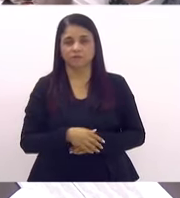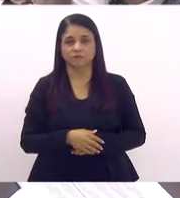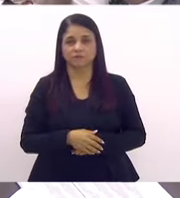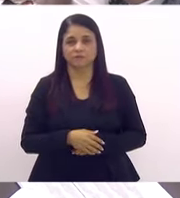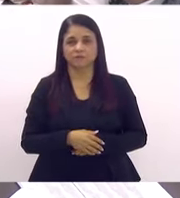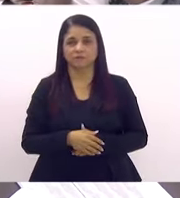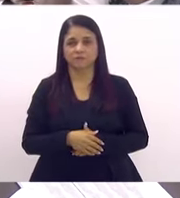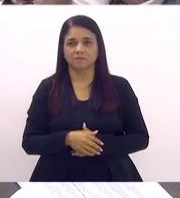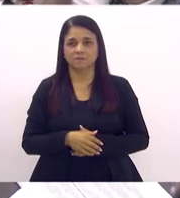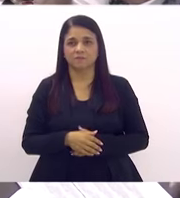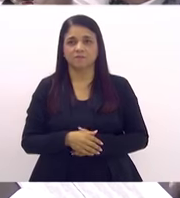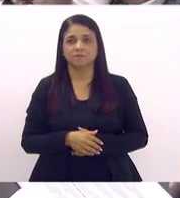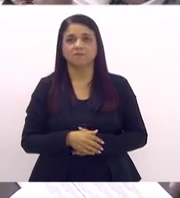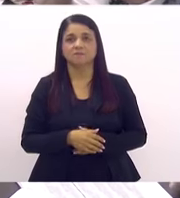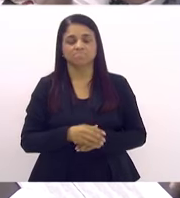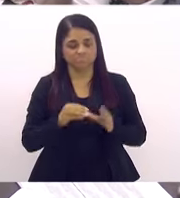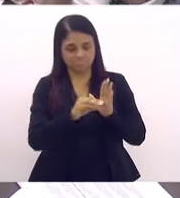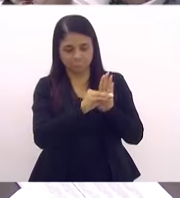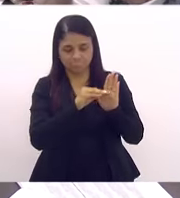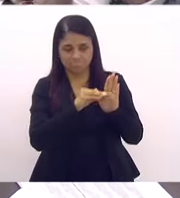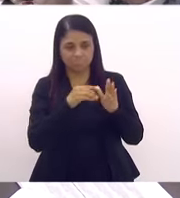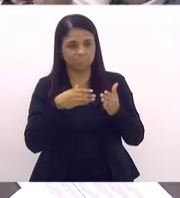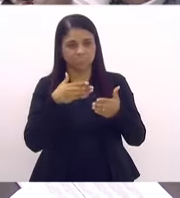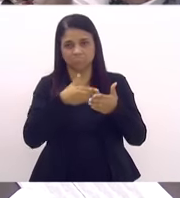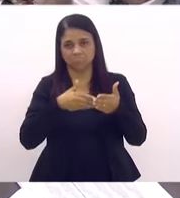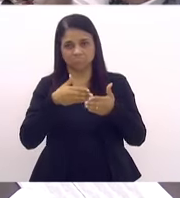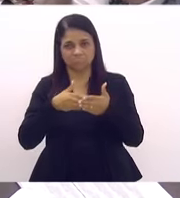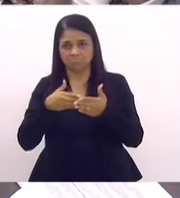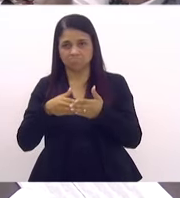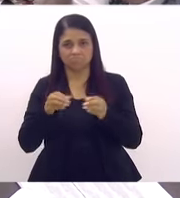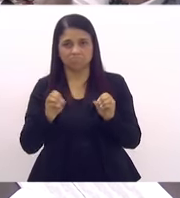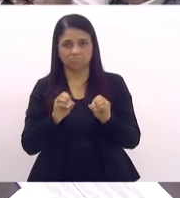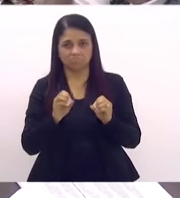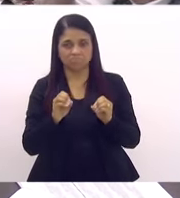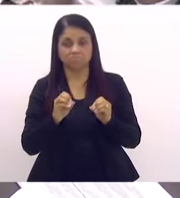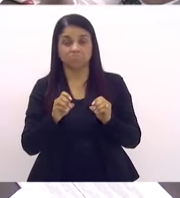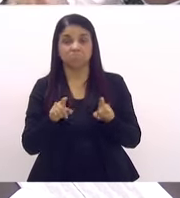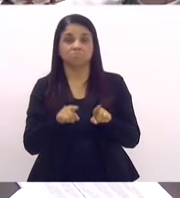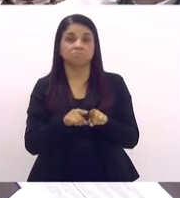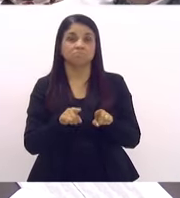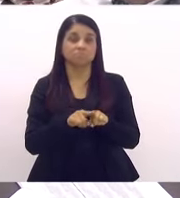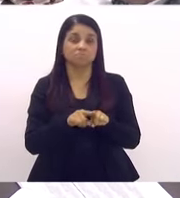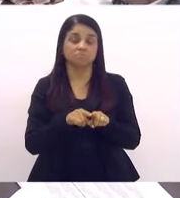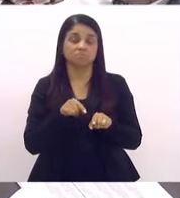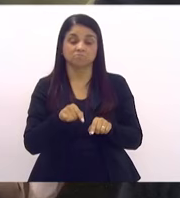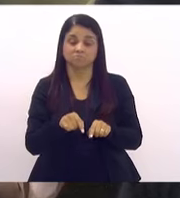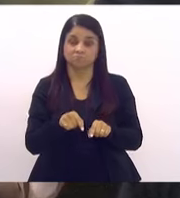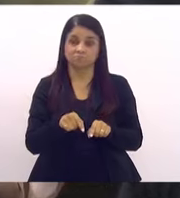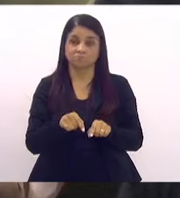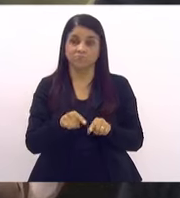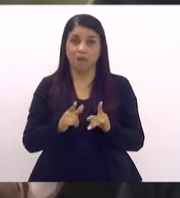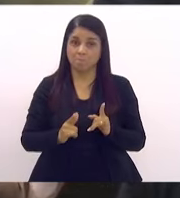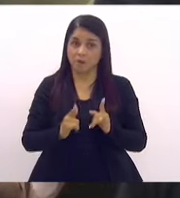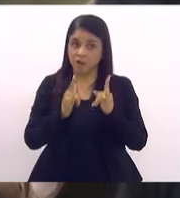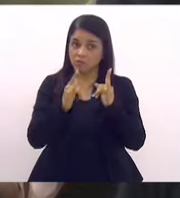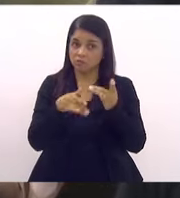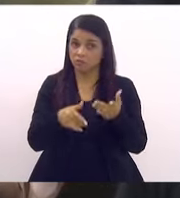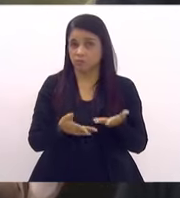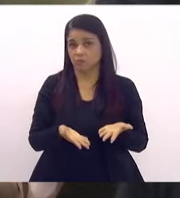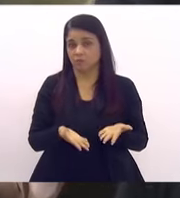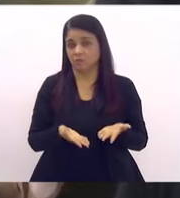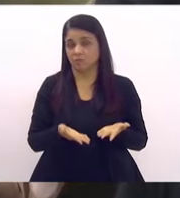também fala lá embaixo que não impede não, nem restringe. Mas também mas tá aqui é prédio. Aí é